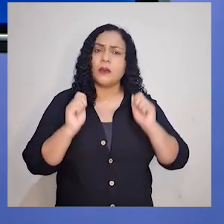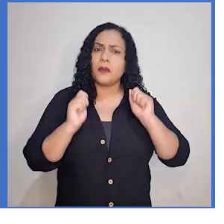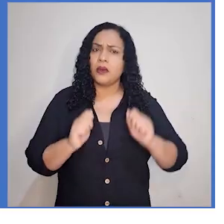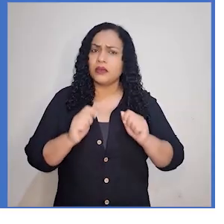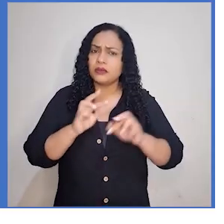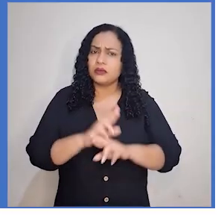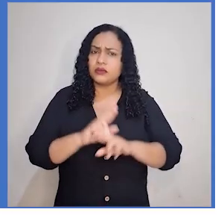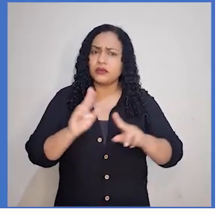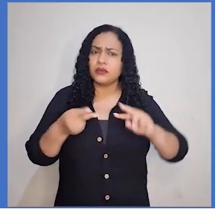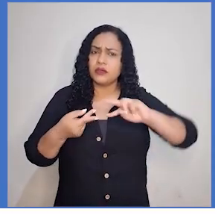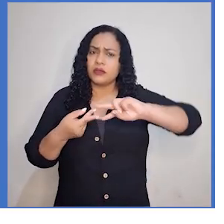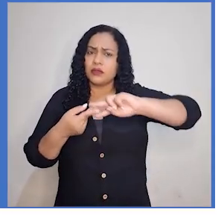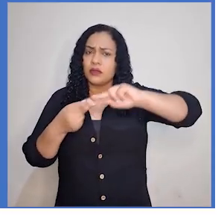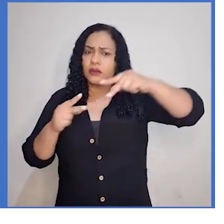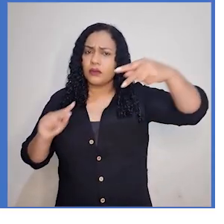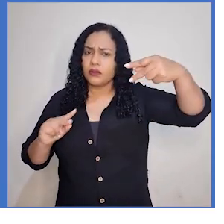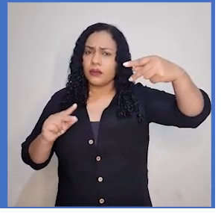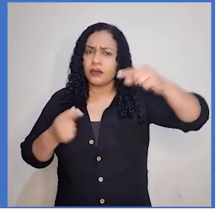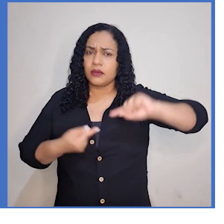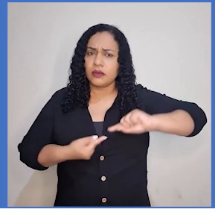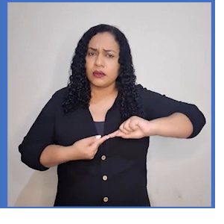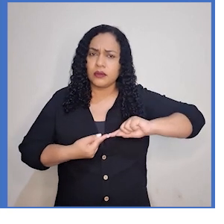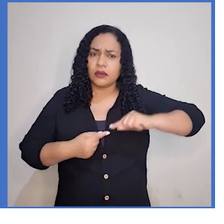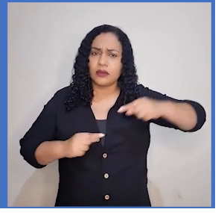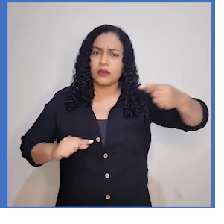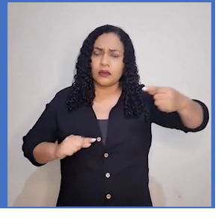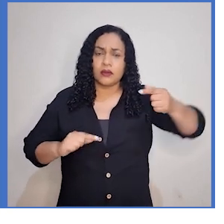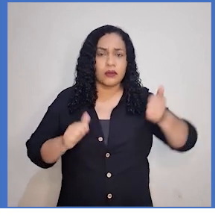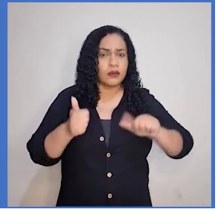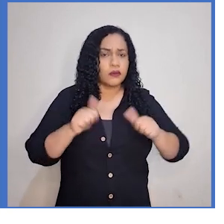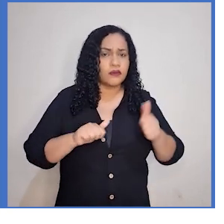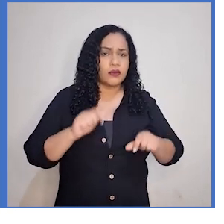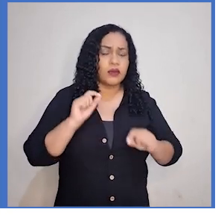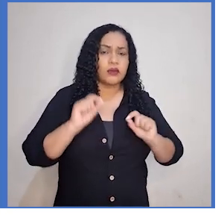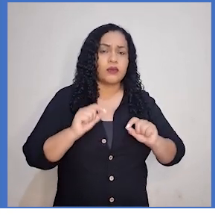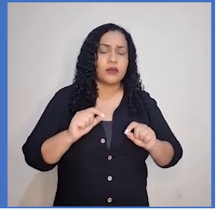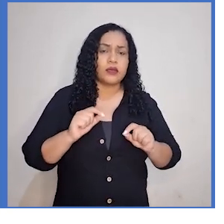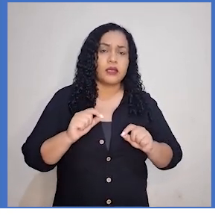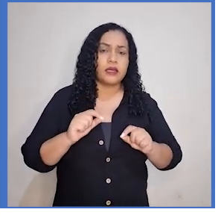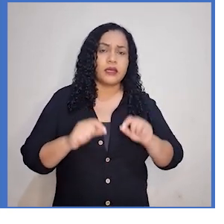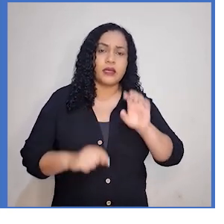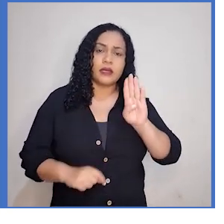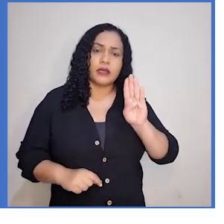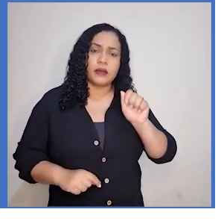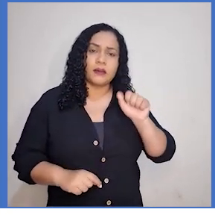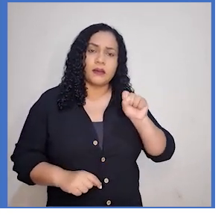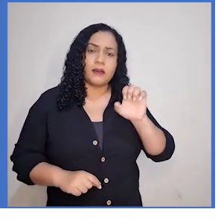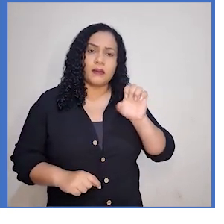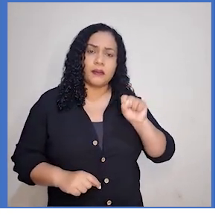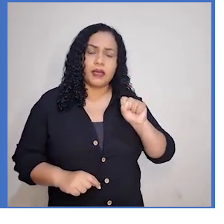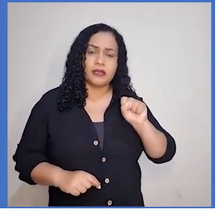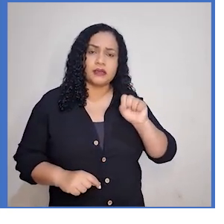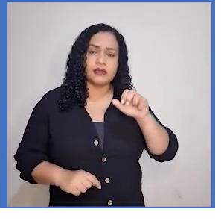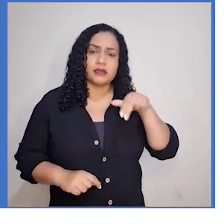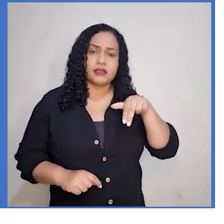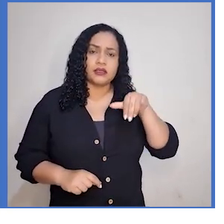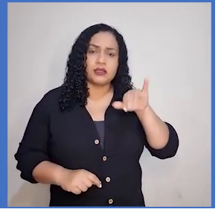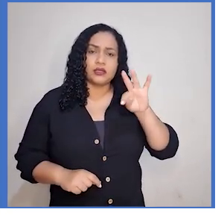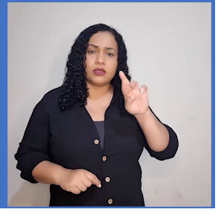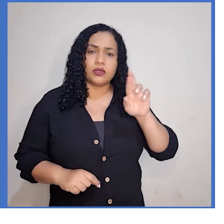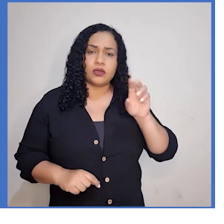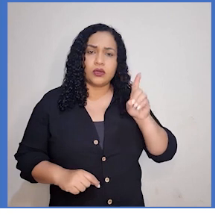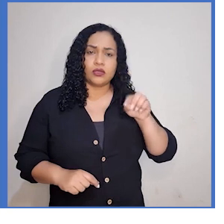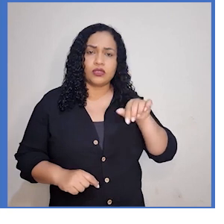existentes. Podemos diferenciar o DNA e o RNA analisando, por exemplo, as bases nitrogenadas que ocorrem